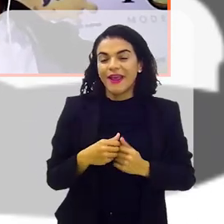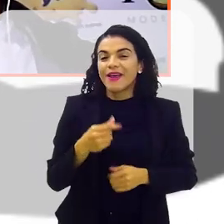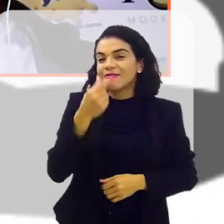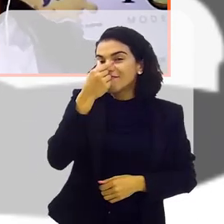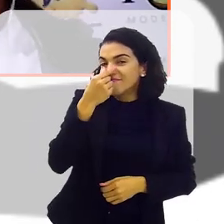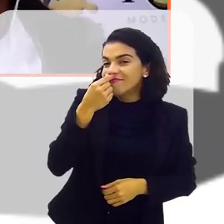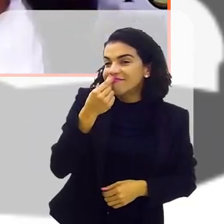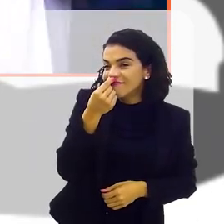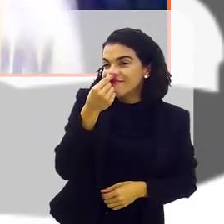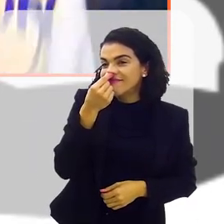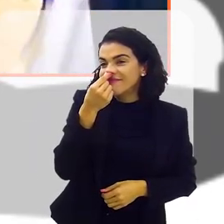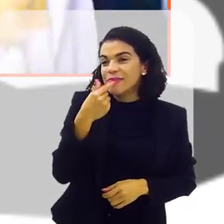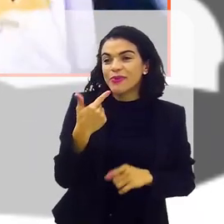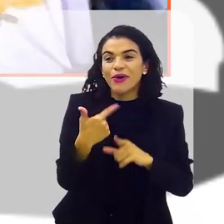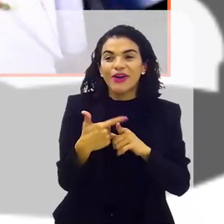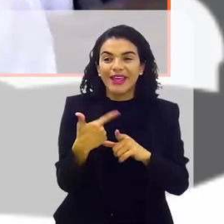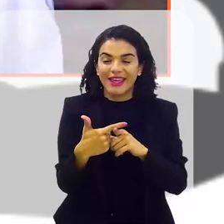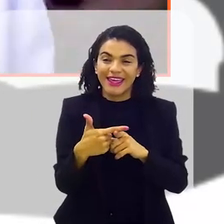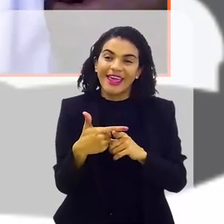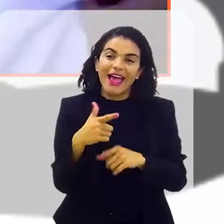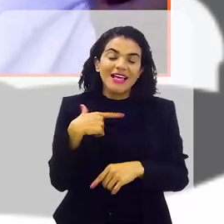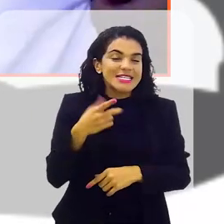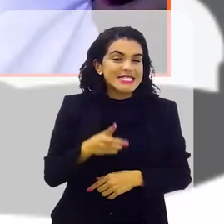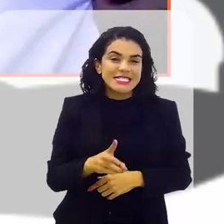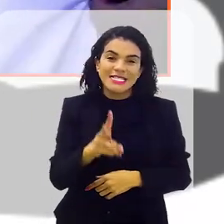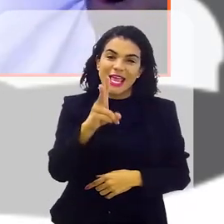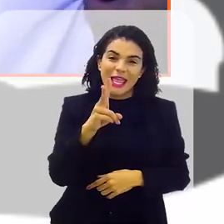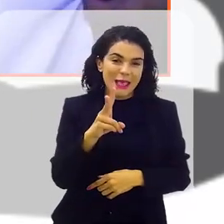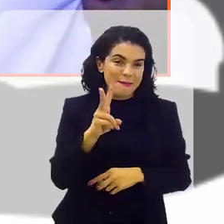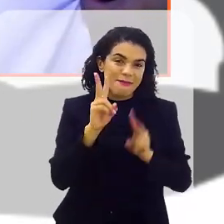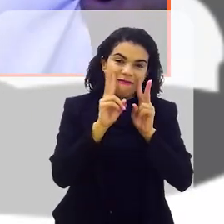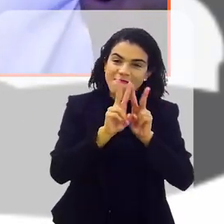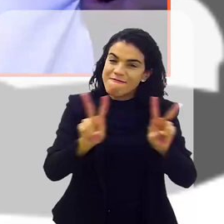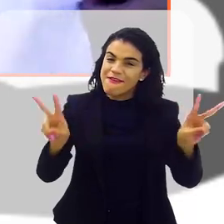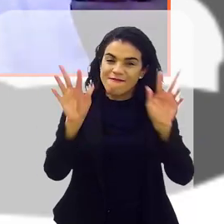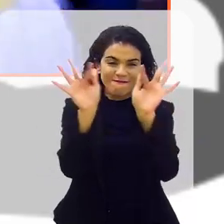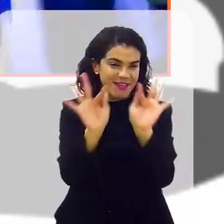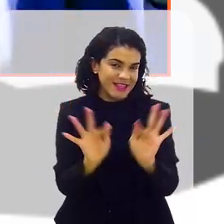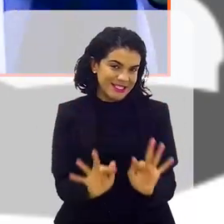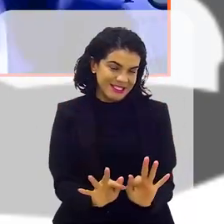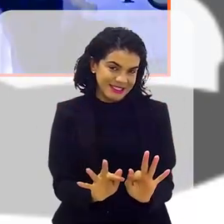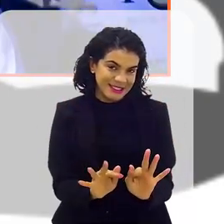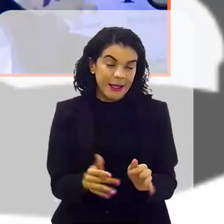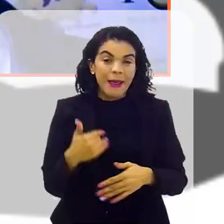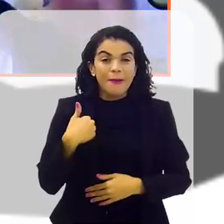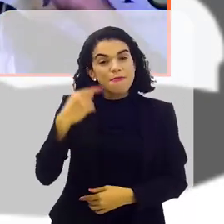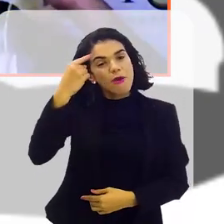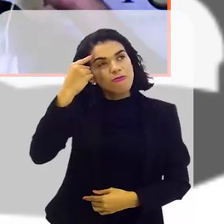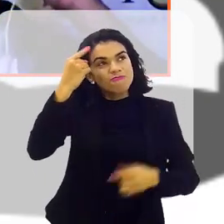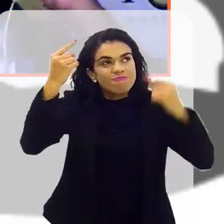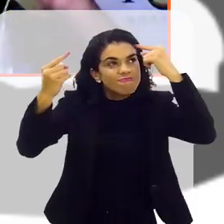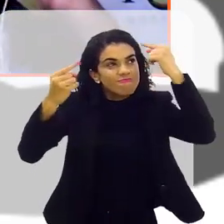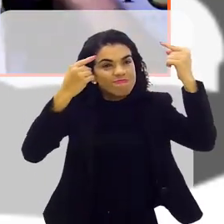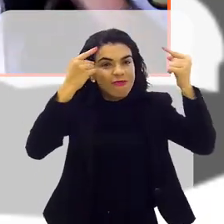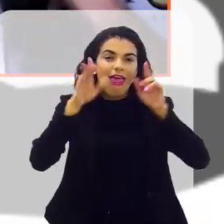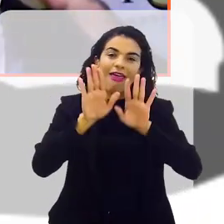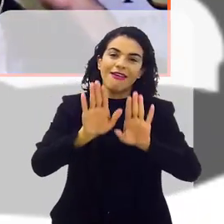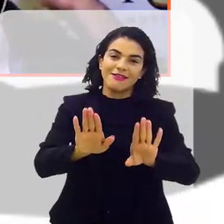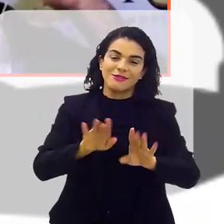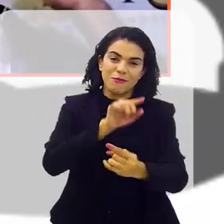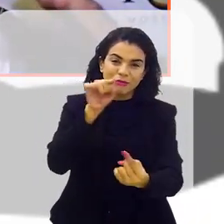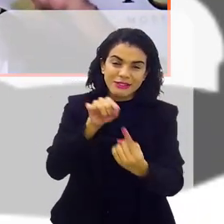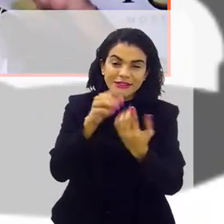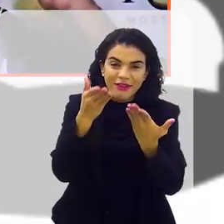e o sorrisinho deles porque a gente quer sempre vê-los felizes então a minha ideia é essa